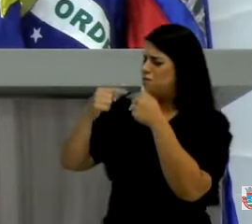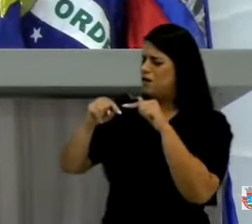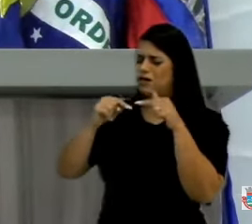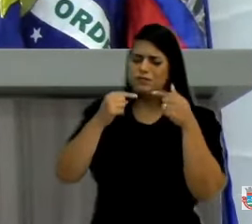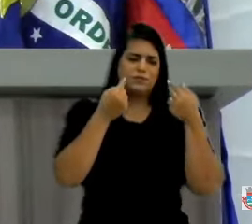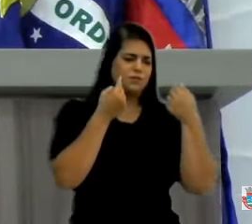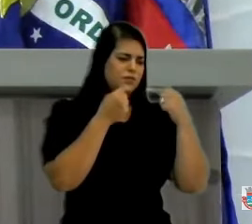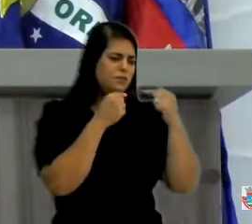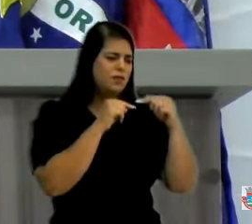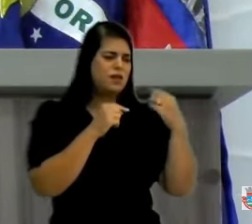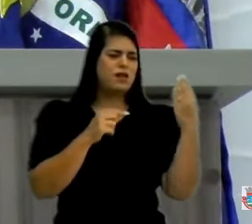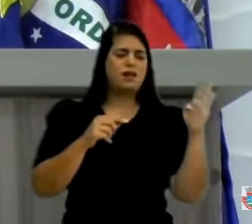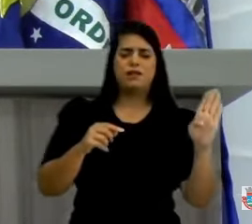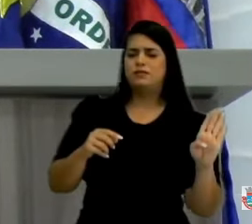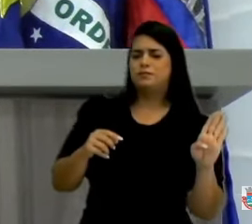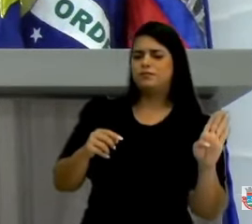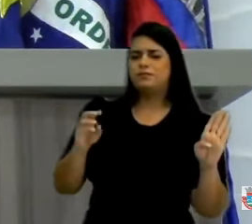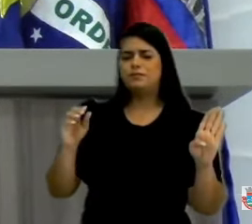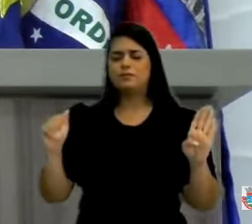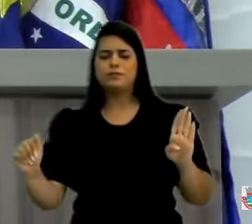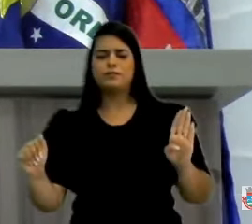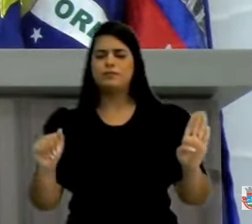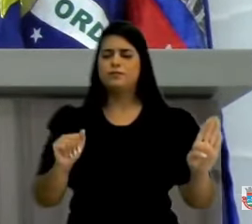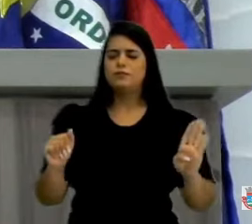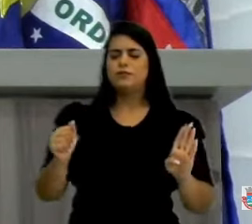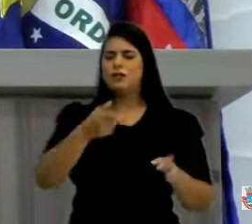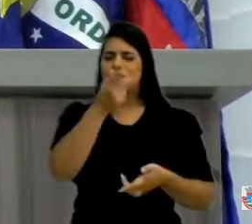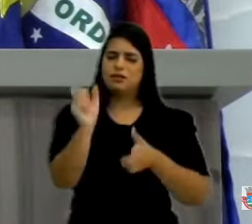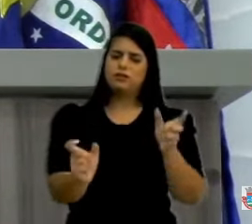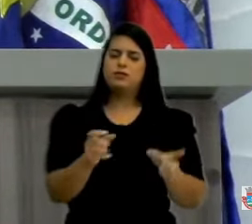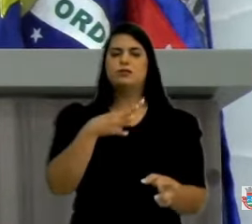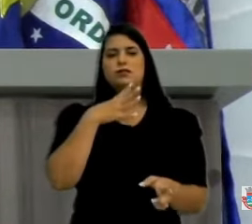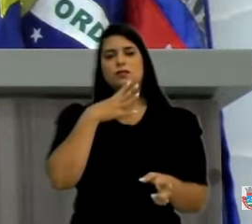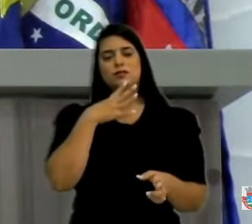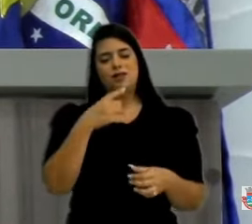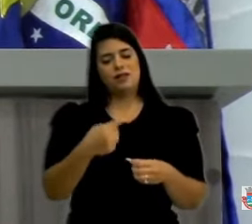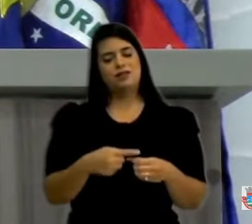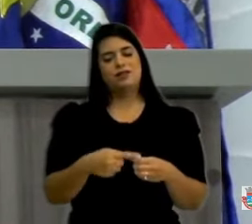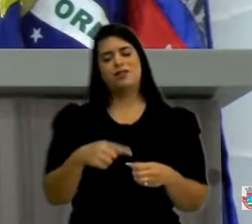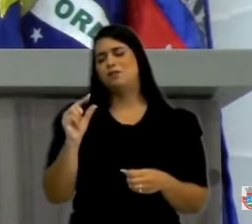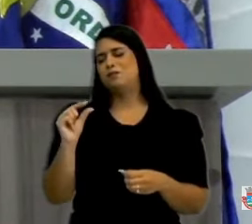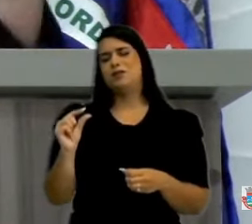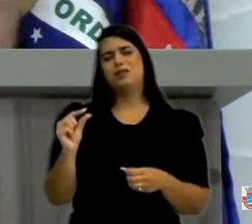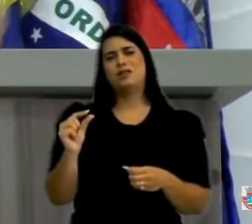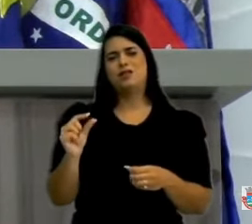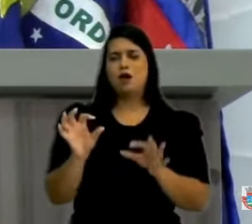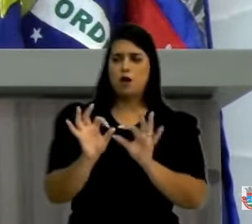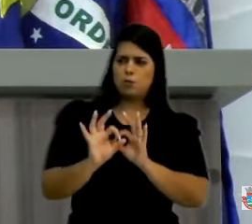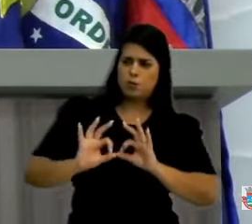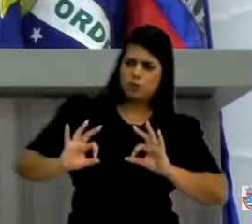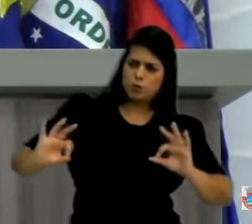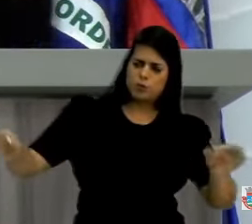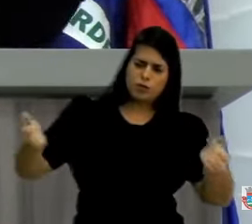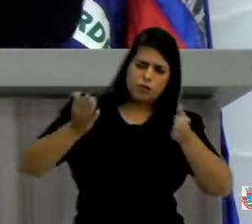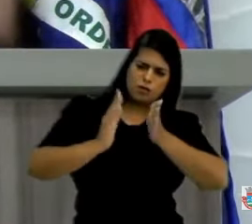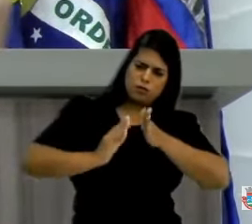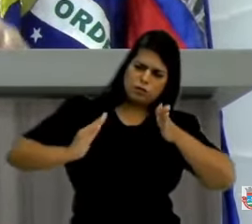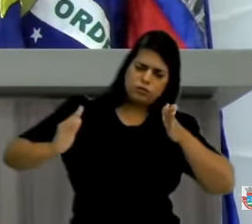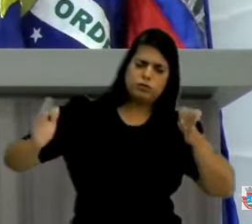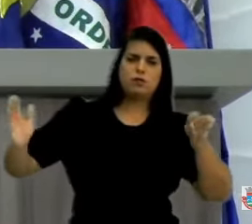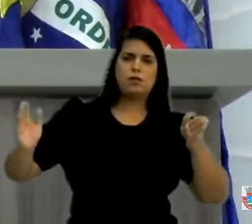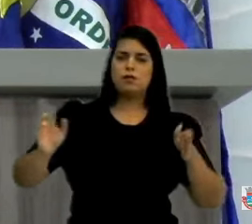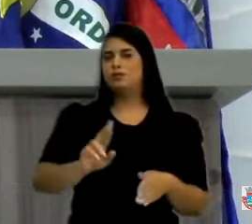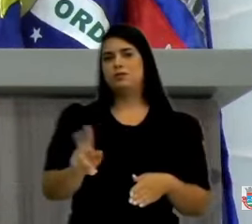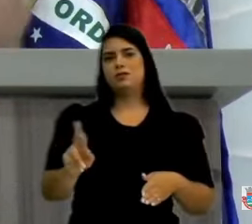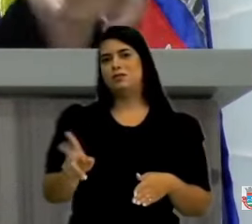ou B. Porque as pessoas conhecem. A nossa cidade não é tão grande ao suficiente de ninguém conhecer